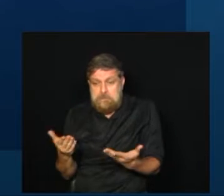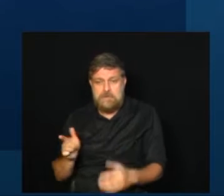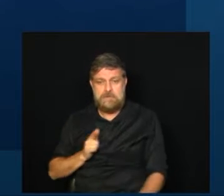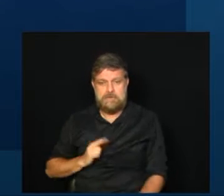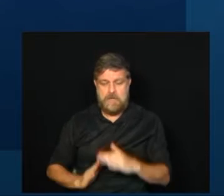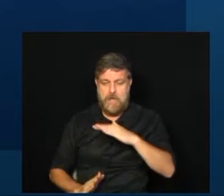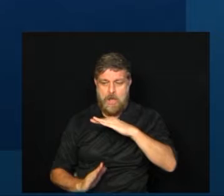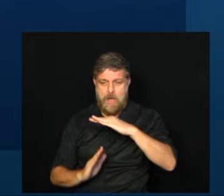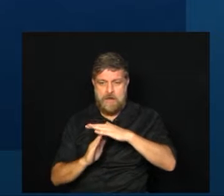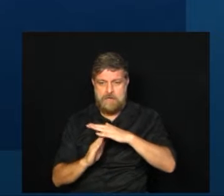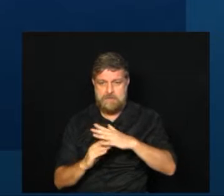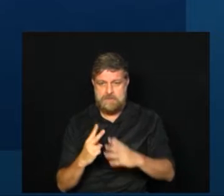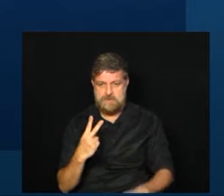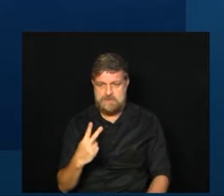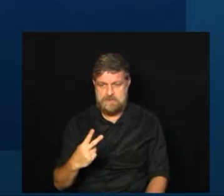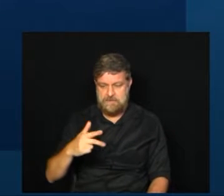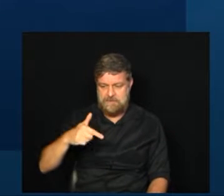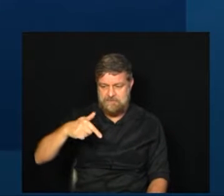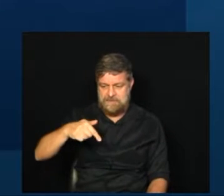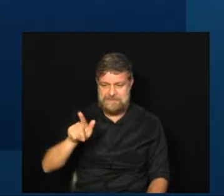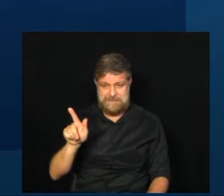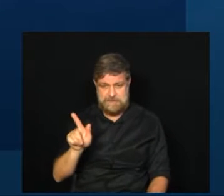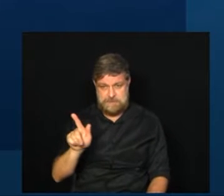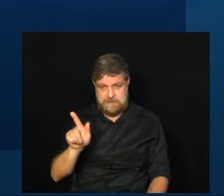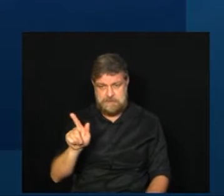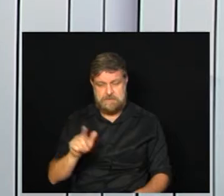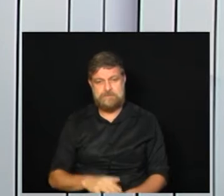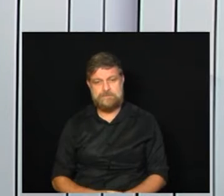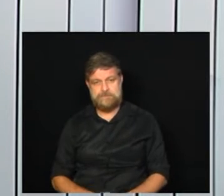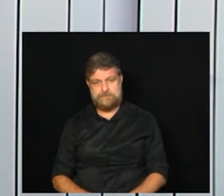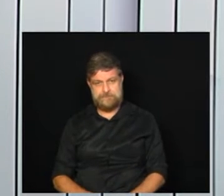não deve passar dos 27 graus.